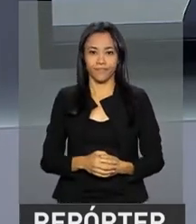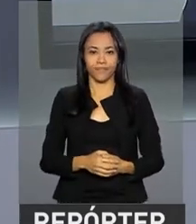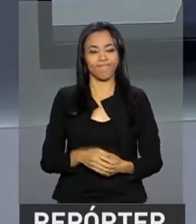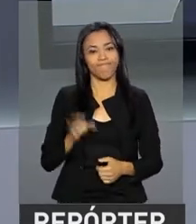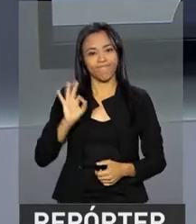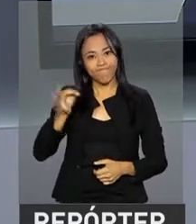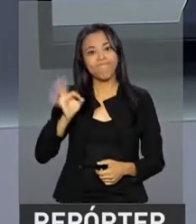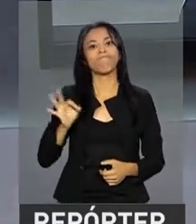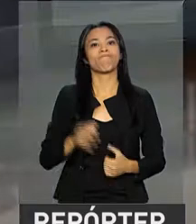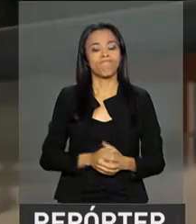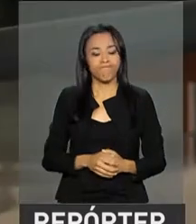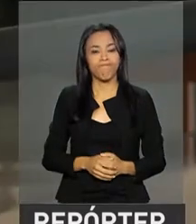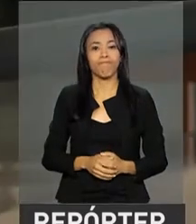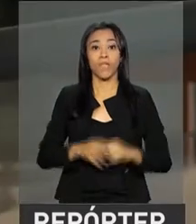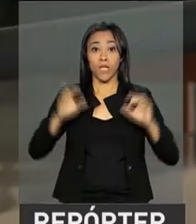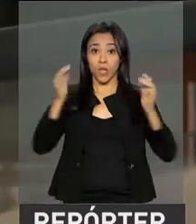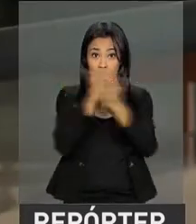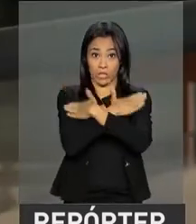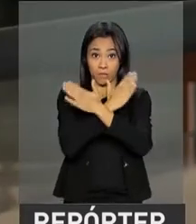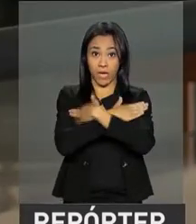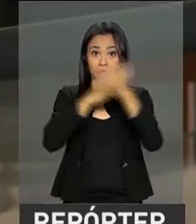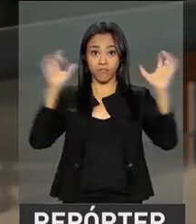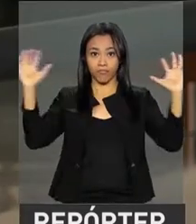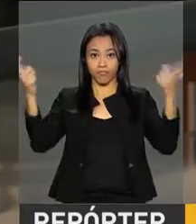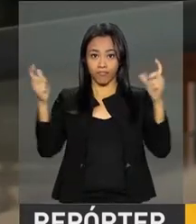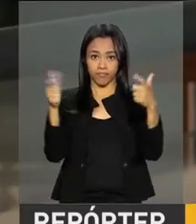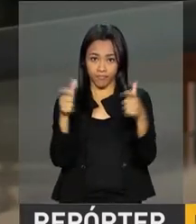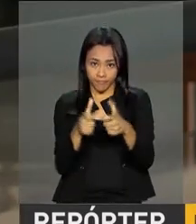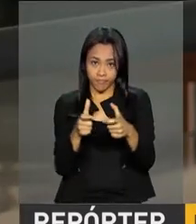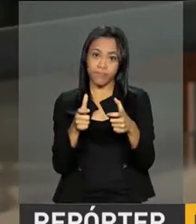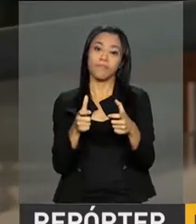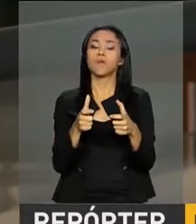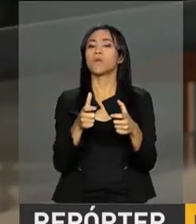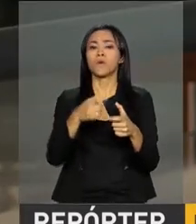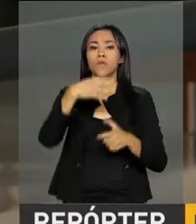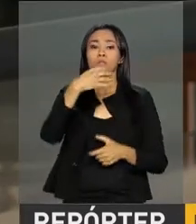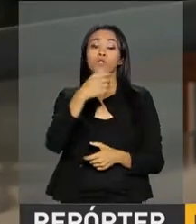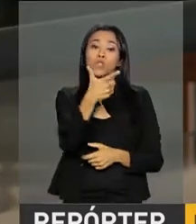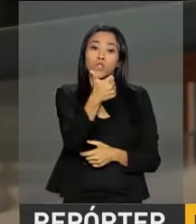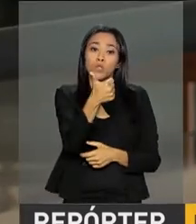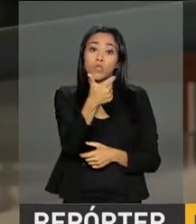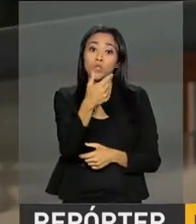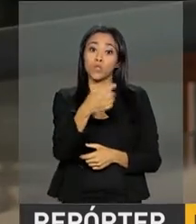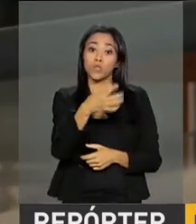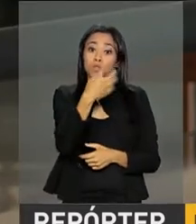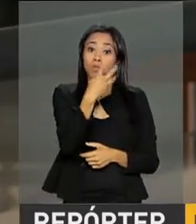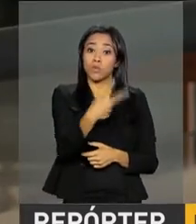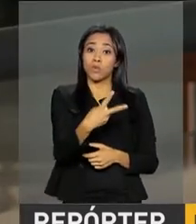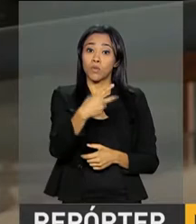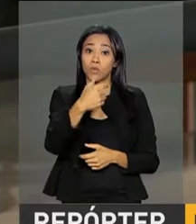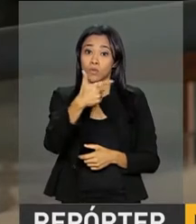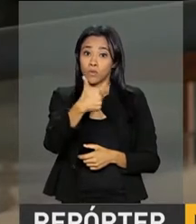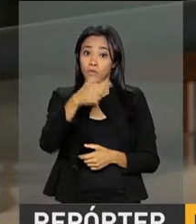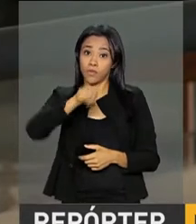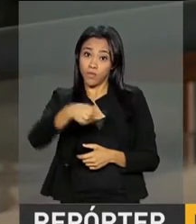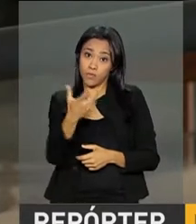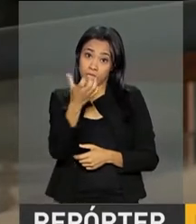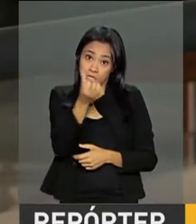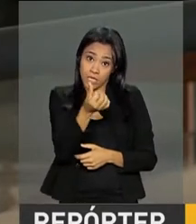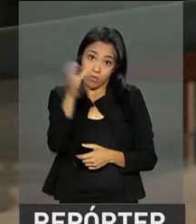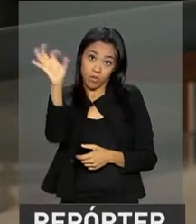isso mesmo, Lilia. O desemprego recuou, a taxa de desemprego recuou para 12,6% da